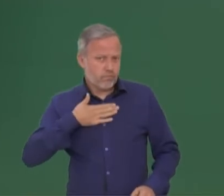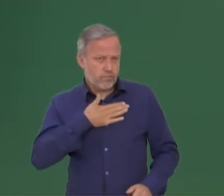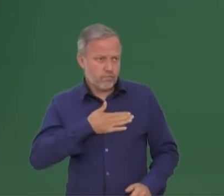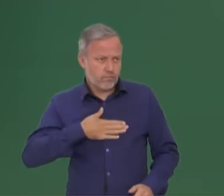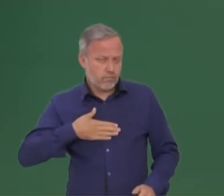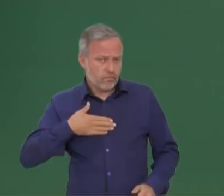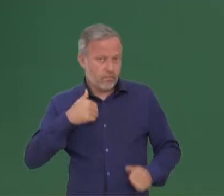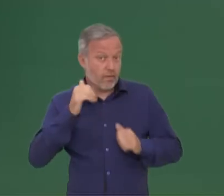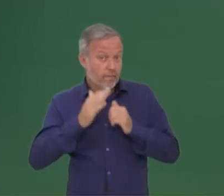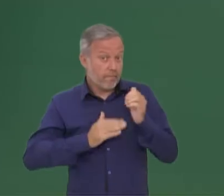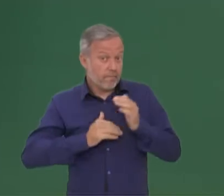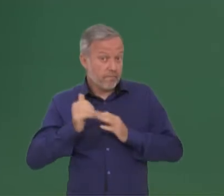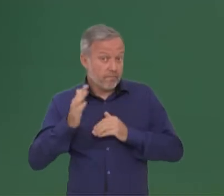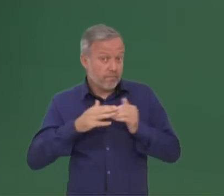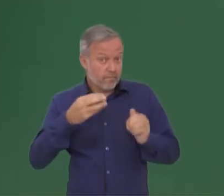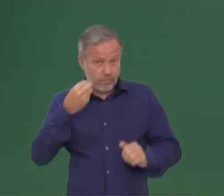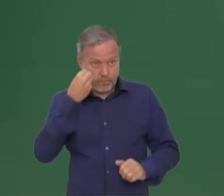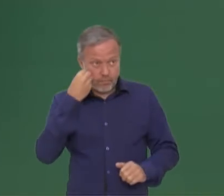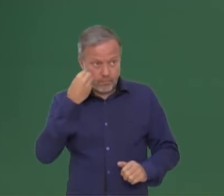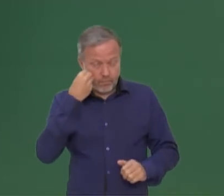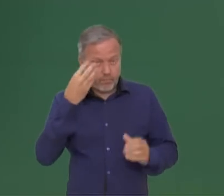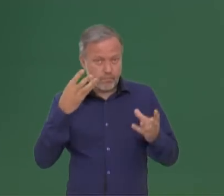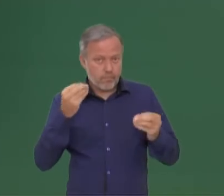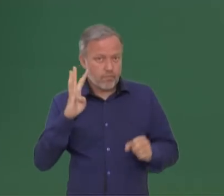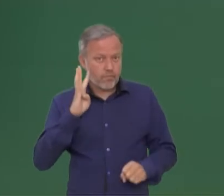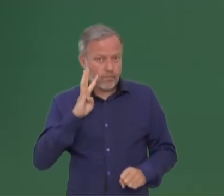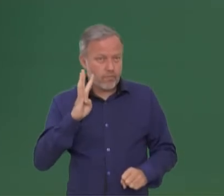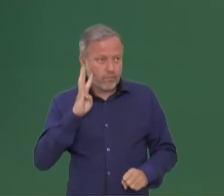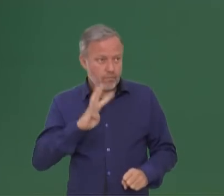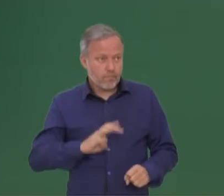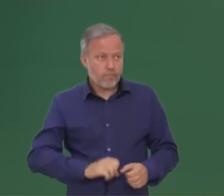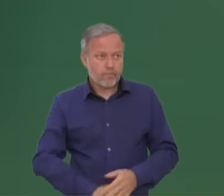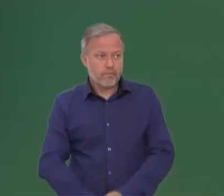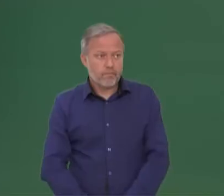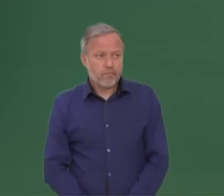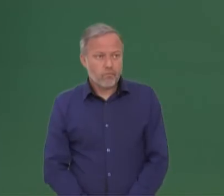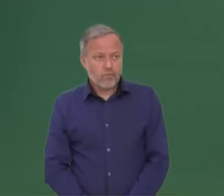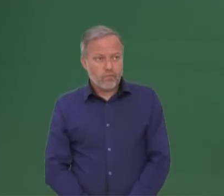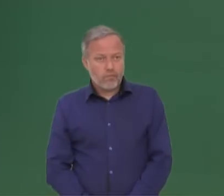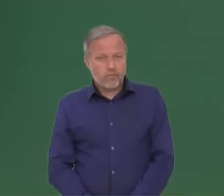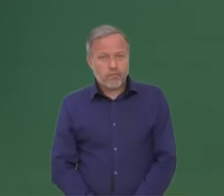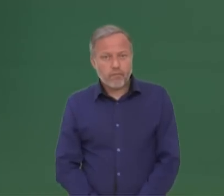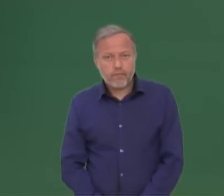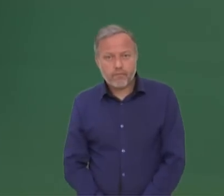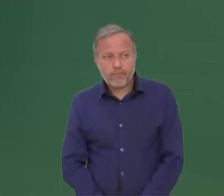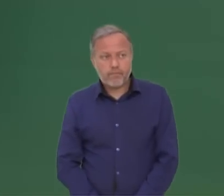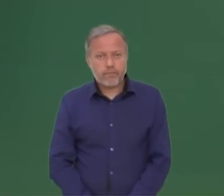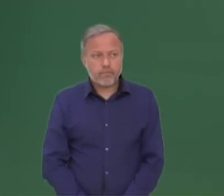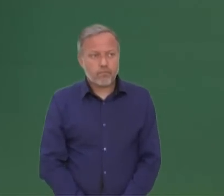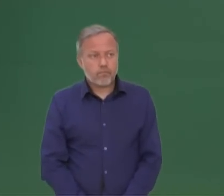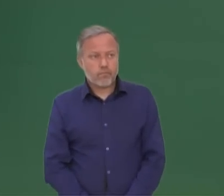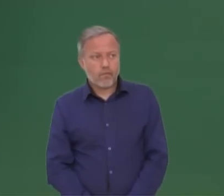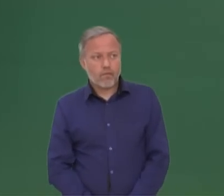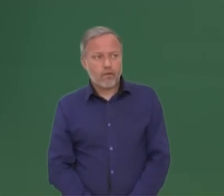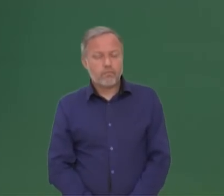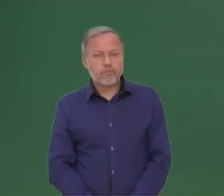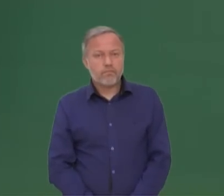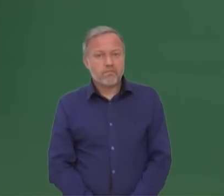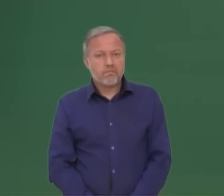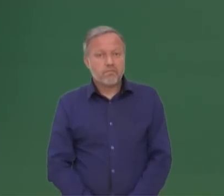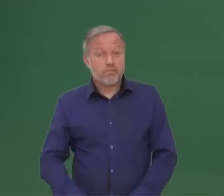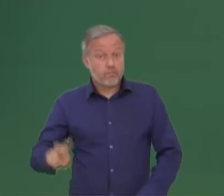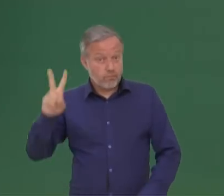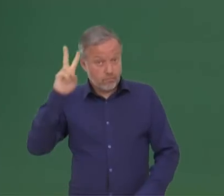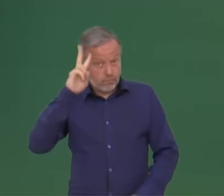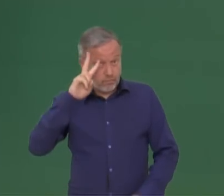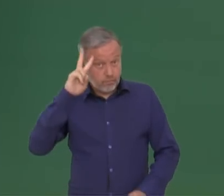partes práticas, das experiências. Muita coisa legal a gente vai fazer. Então vamos começar? Então, lembra, toda vez que a